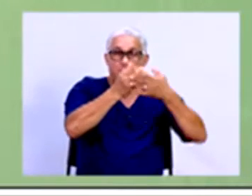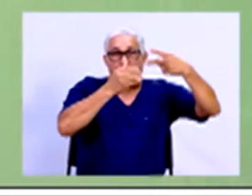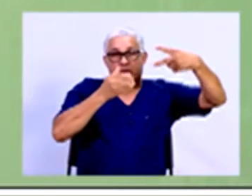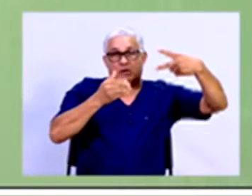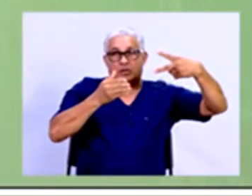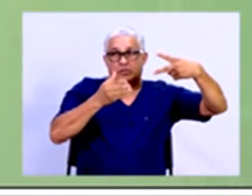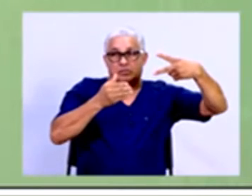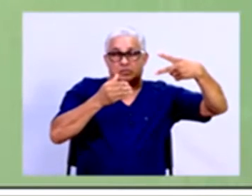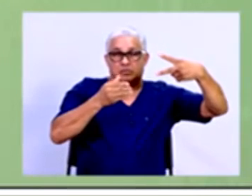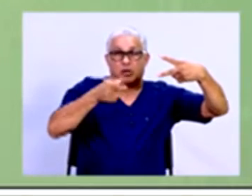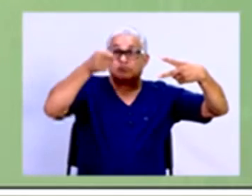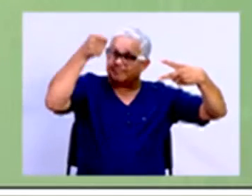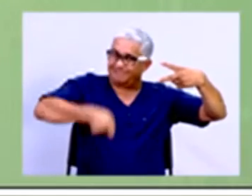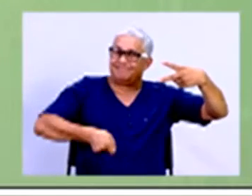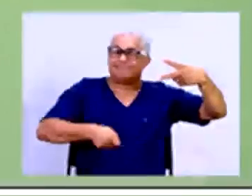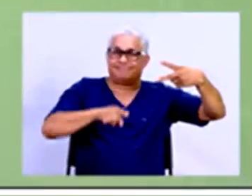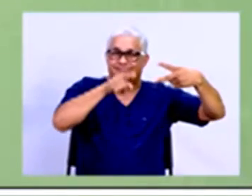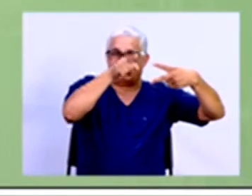é obrigatório.